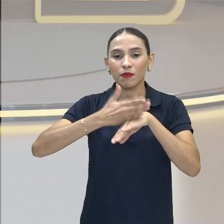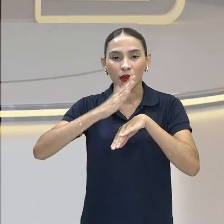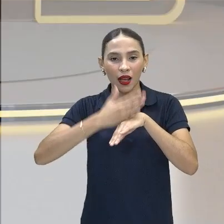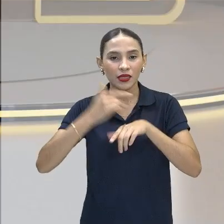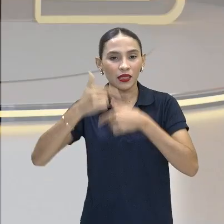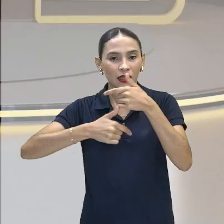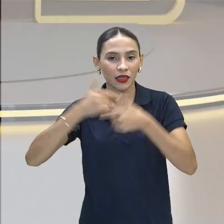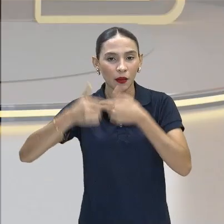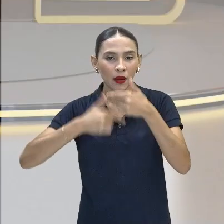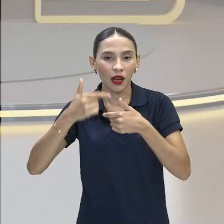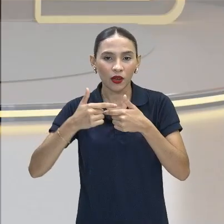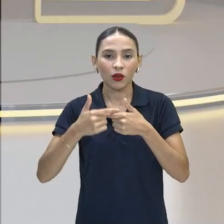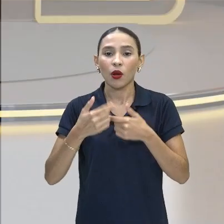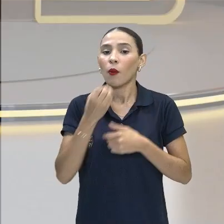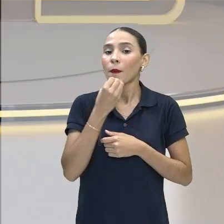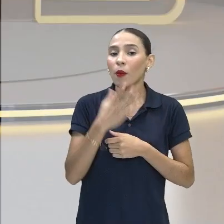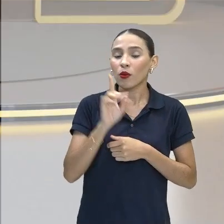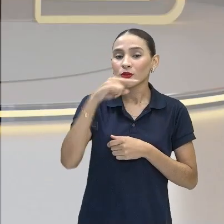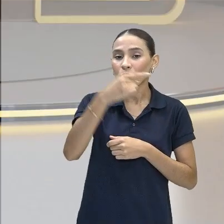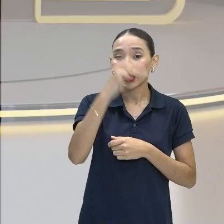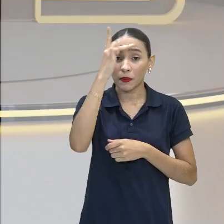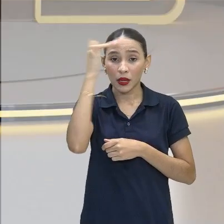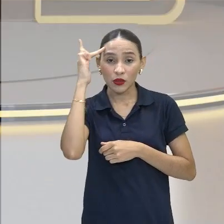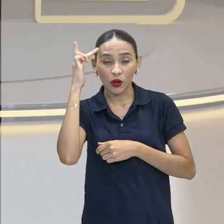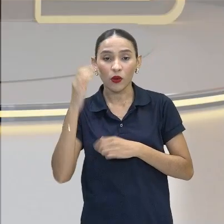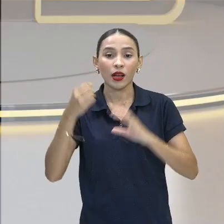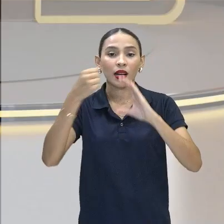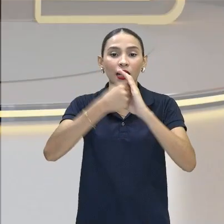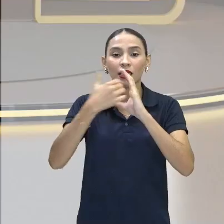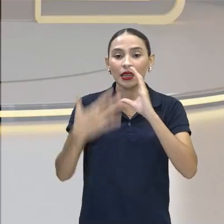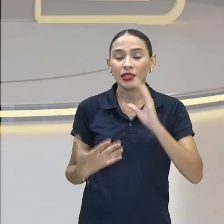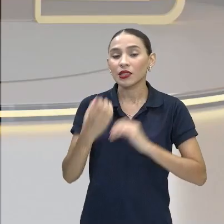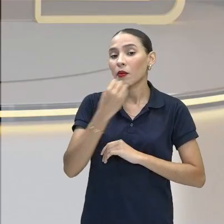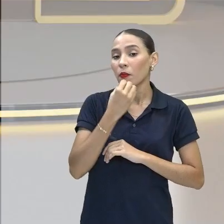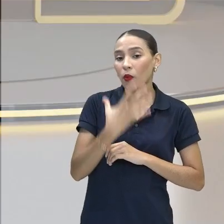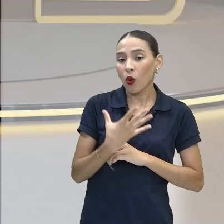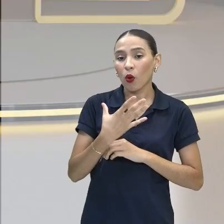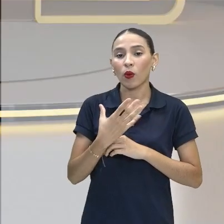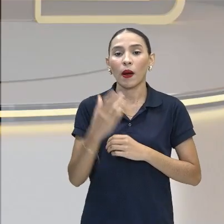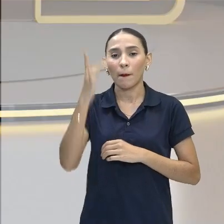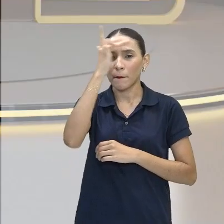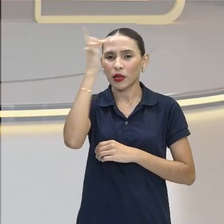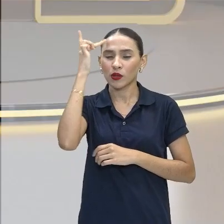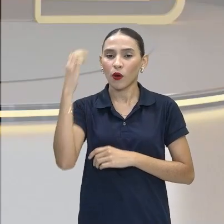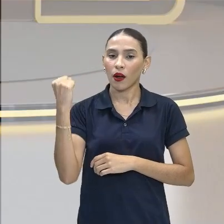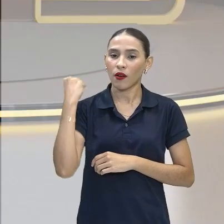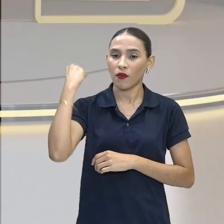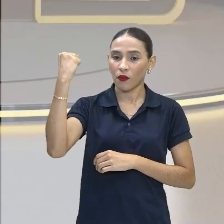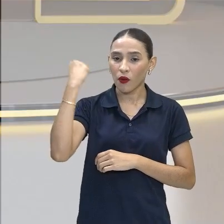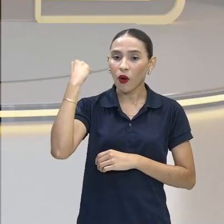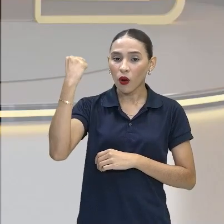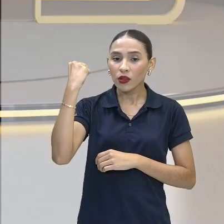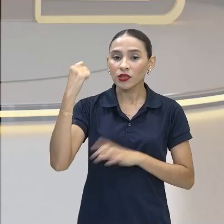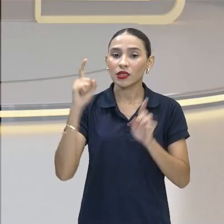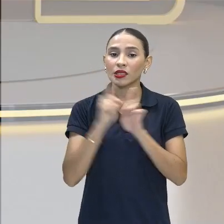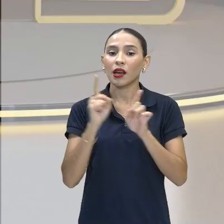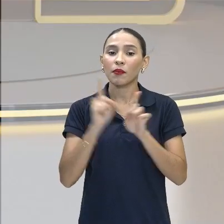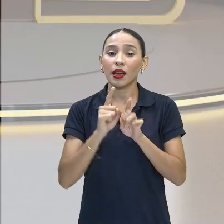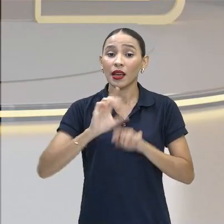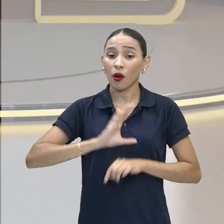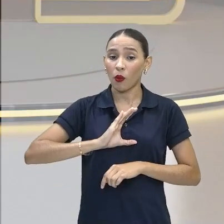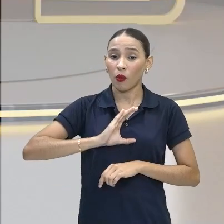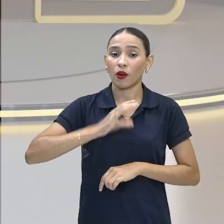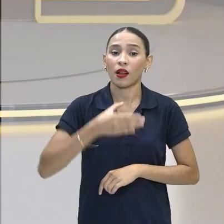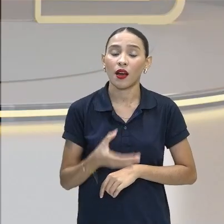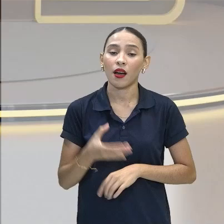era bom Exato. do outro. As características boas do guerreiro, da força. A força. Essa A era coragem,